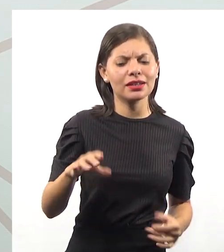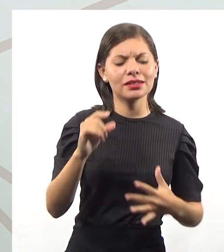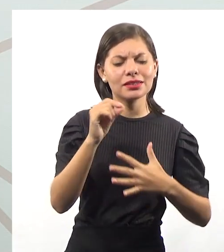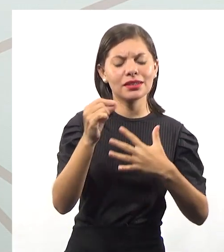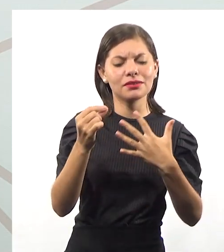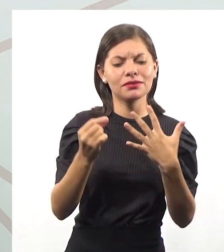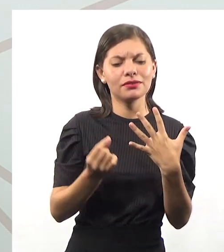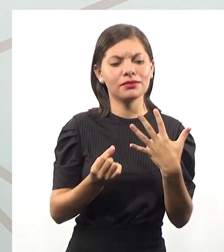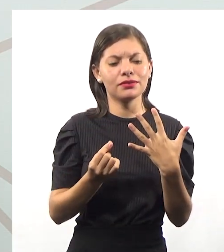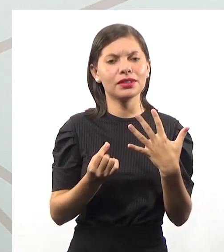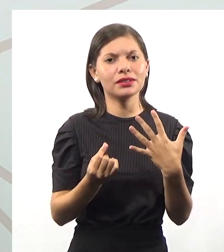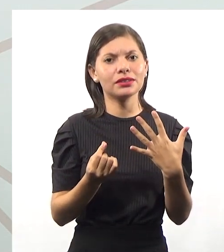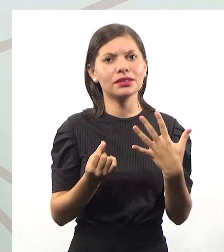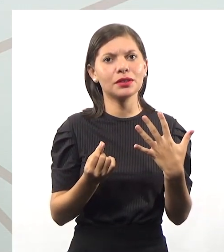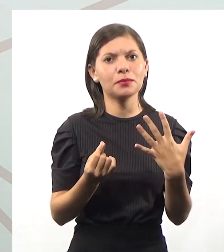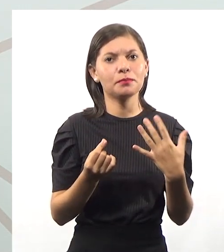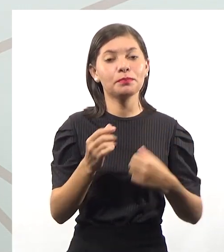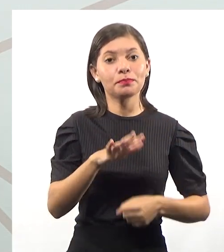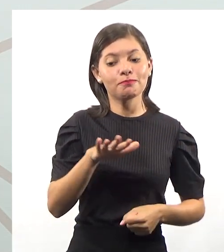fase